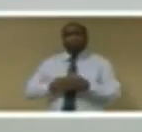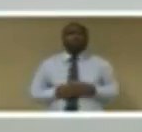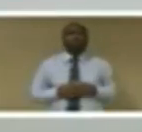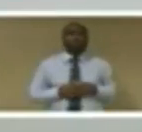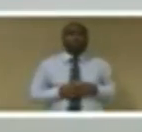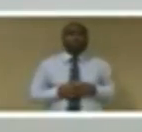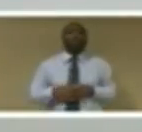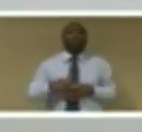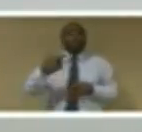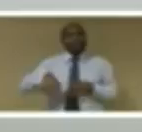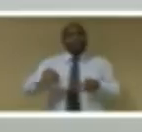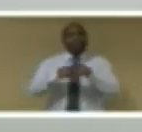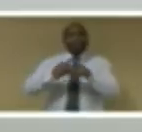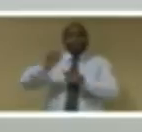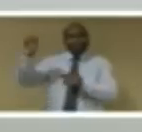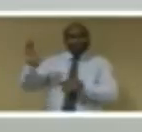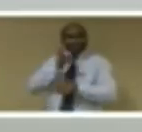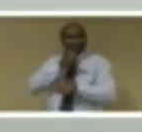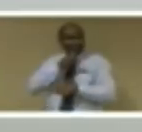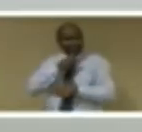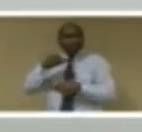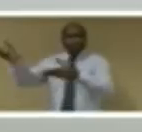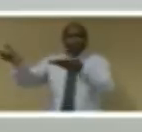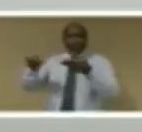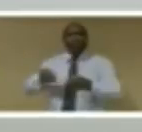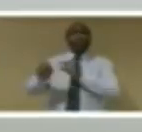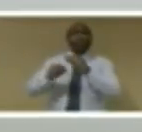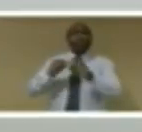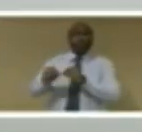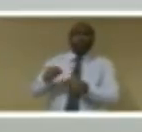emergenciais realizadas por meio da Lei Federal nº